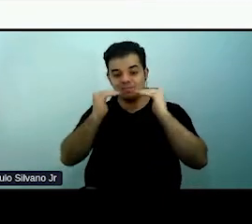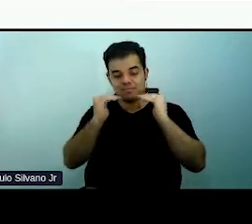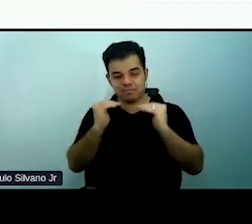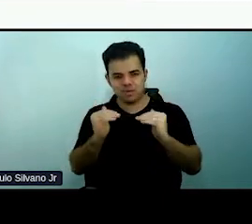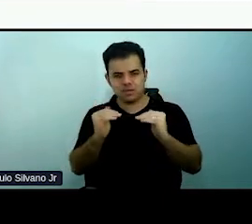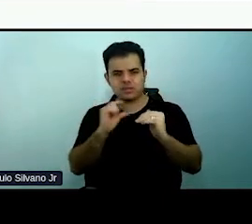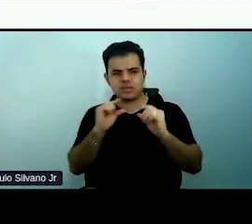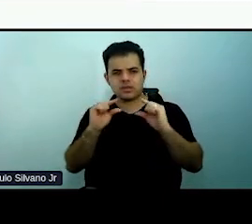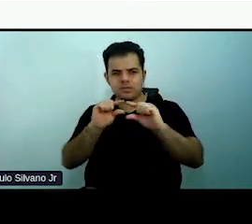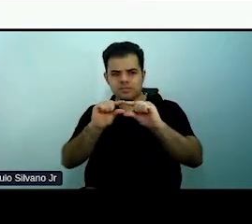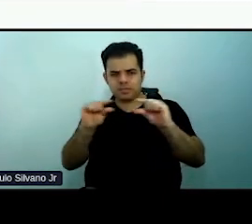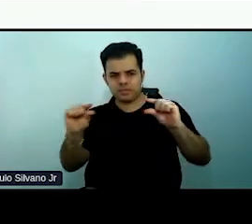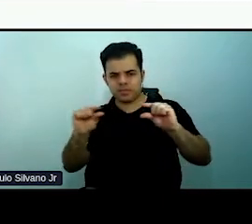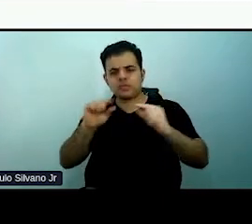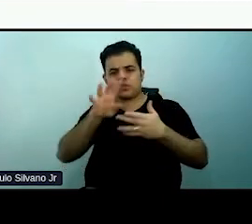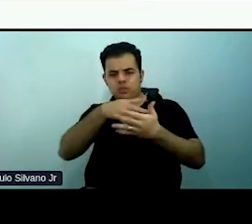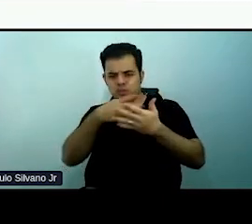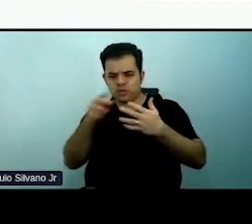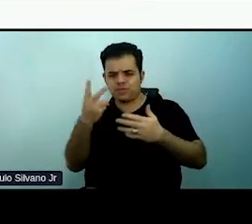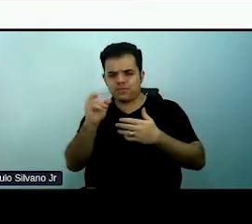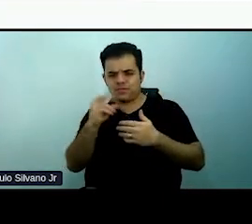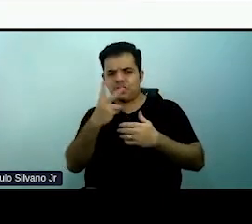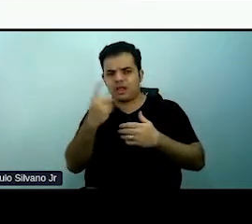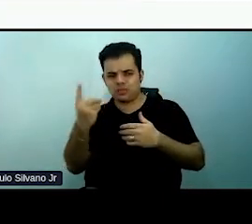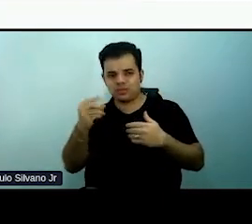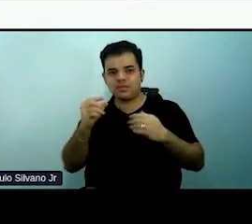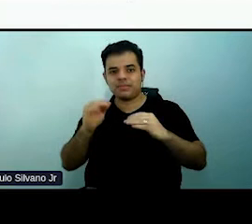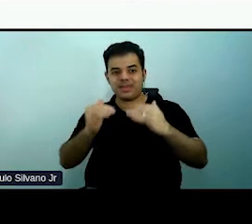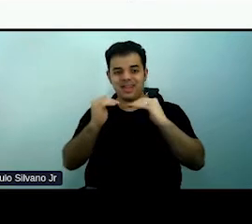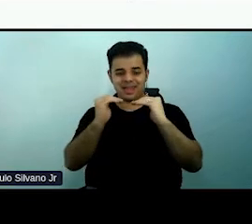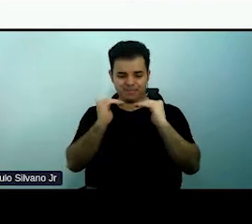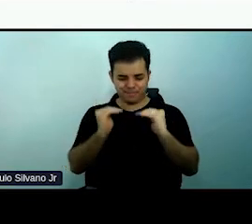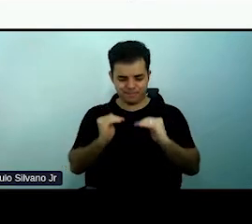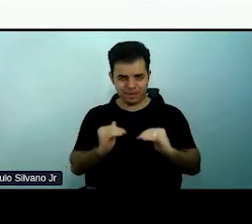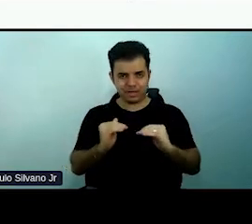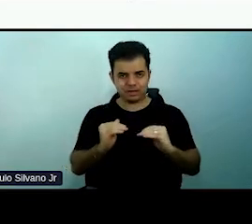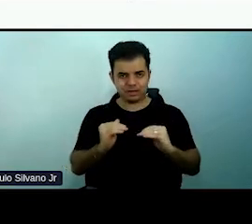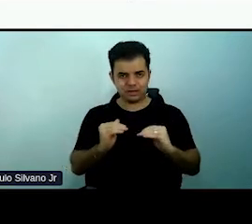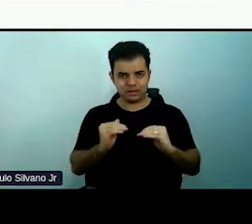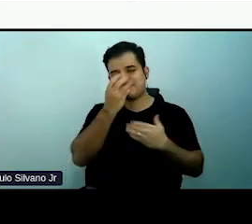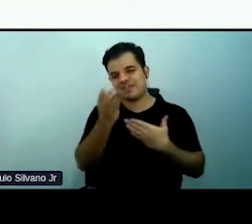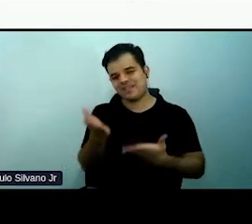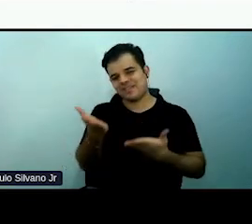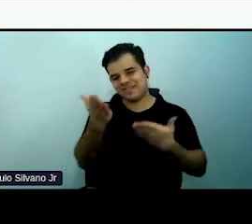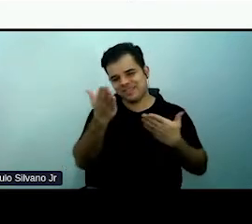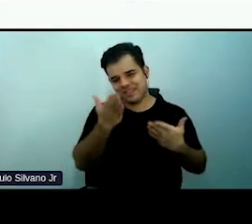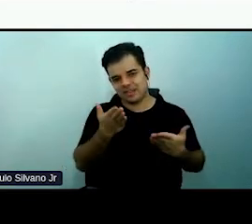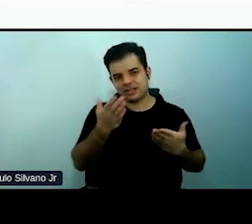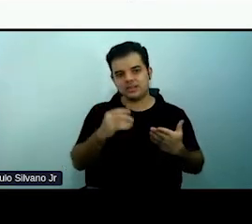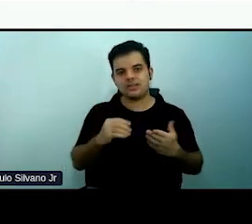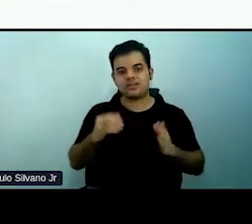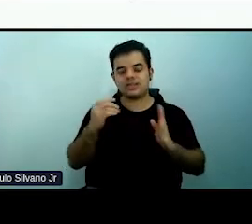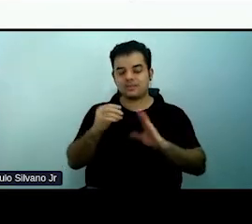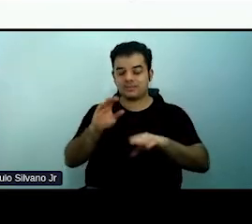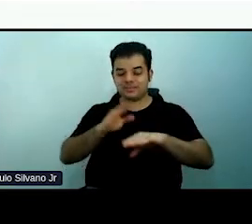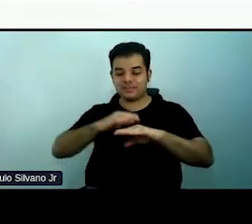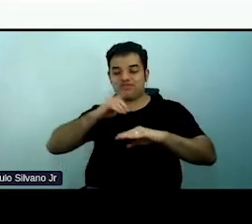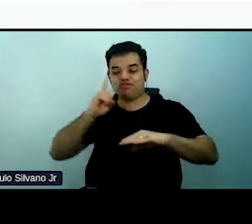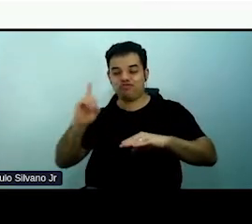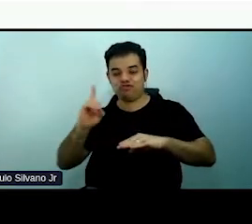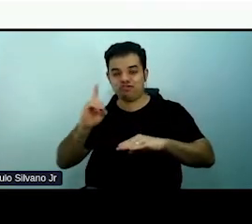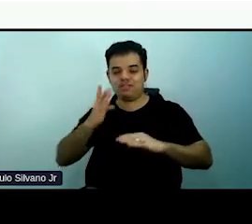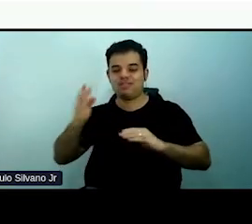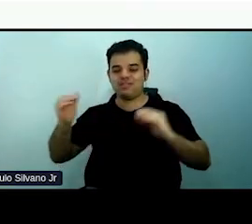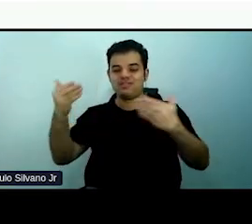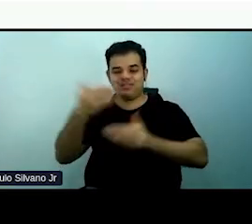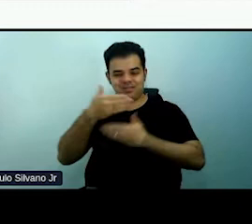pouquinho menor onboarding 2021. E também logo abaixo, bem-vindos, tá? Na parte direita desse mesmo